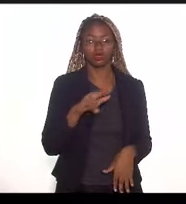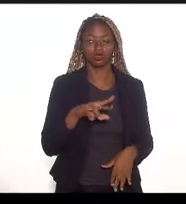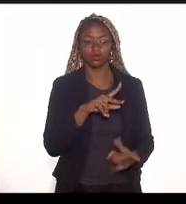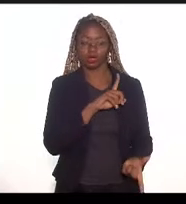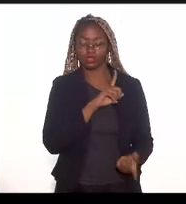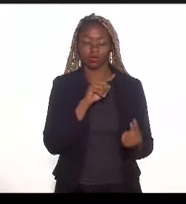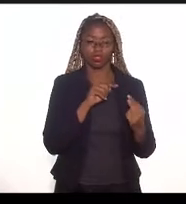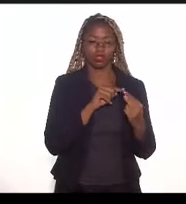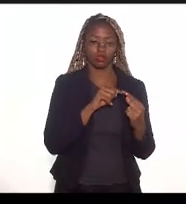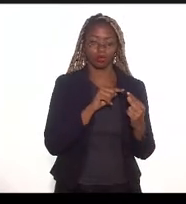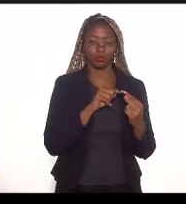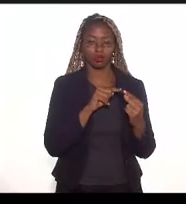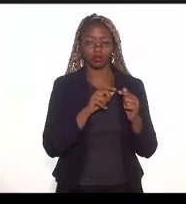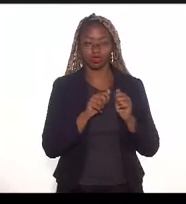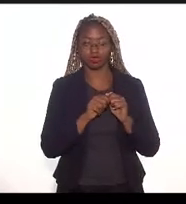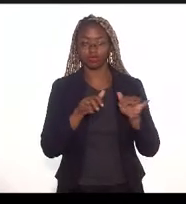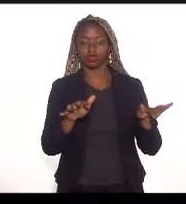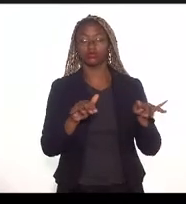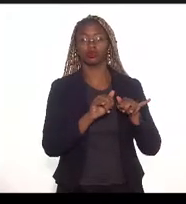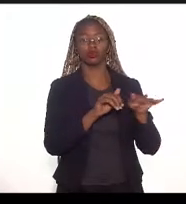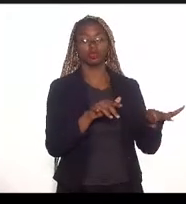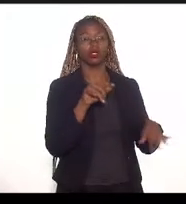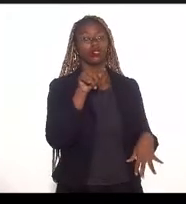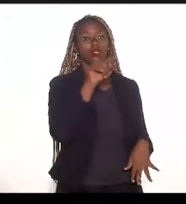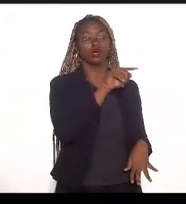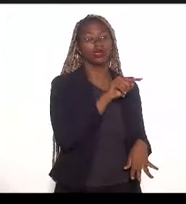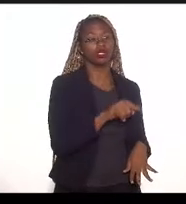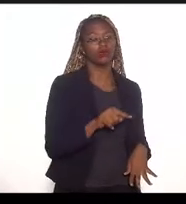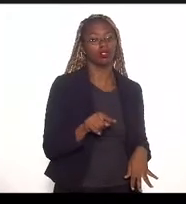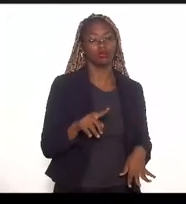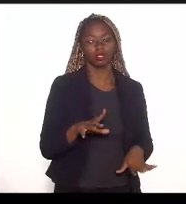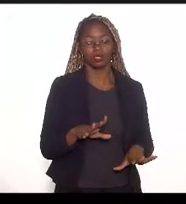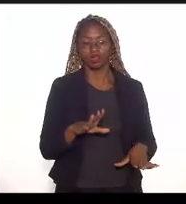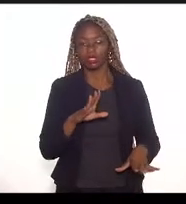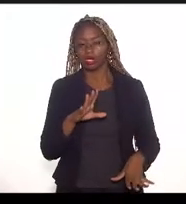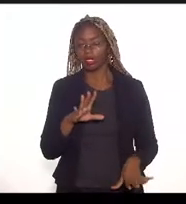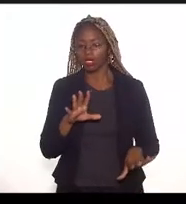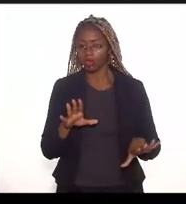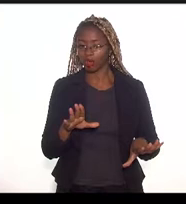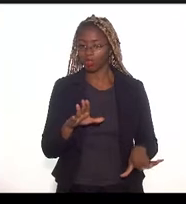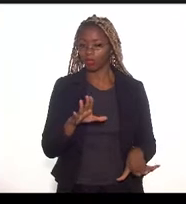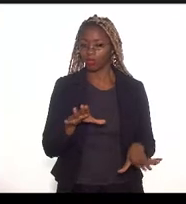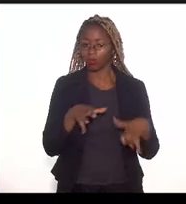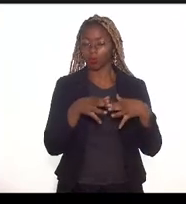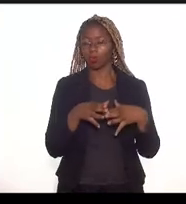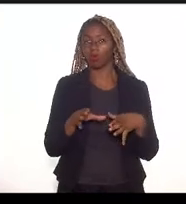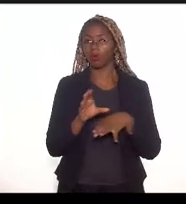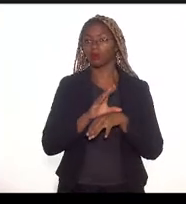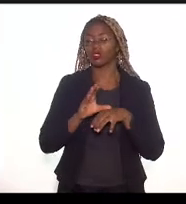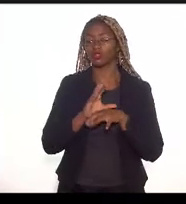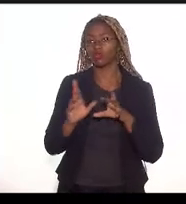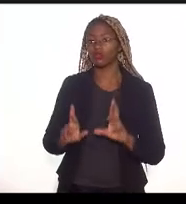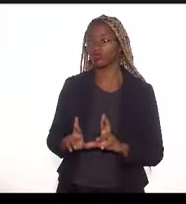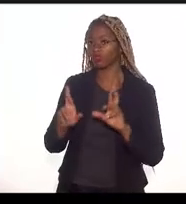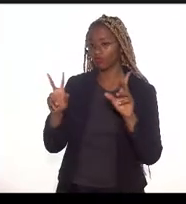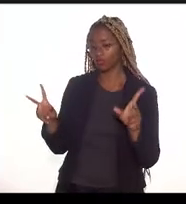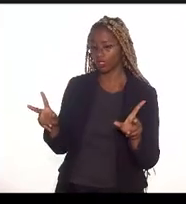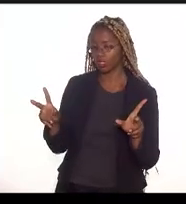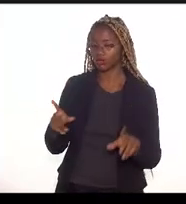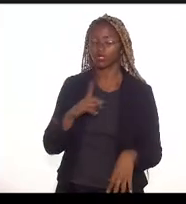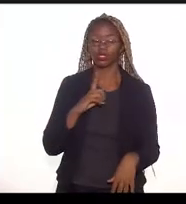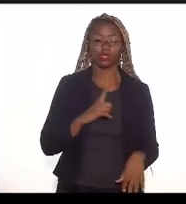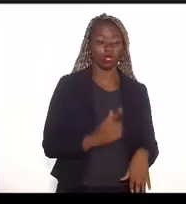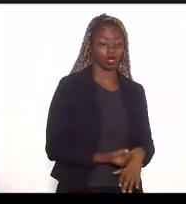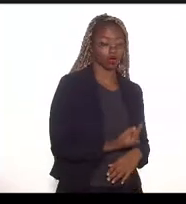ao atacado e à distribuição. Esses ficam a cargo de uma comissão específica chamada Comissão RioLog. Então, nós temos uma comissão que